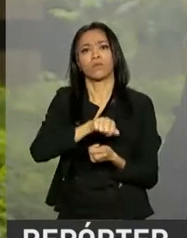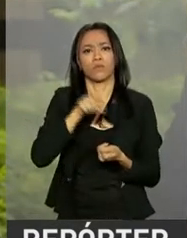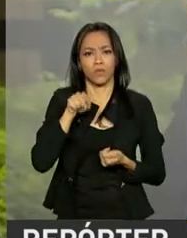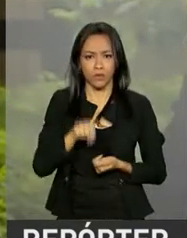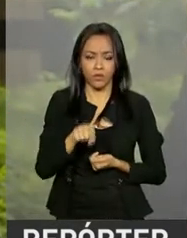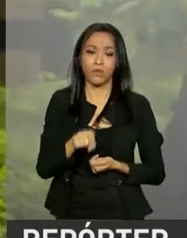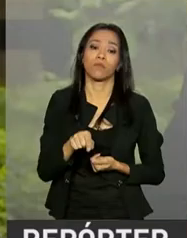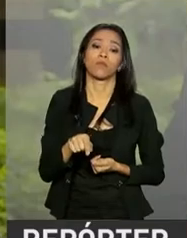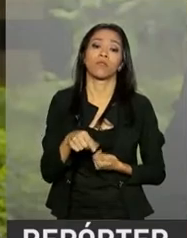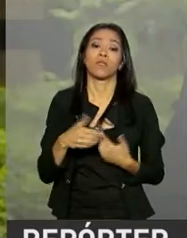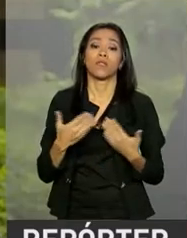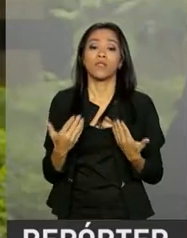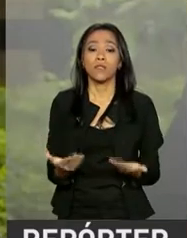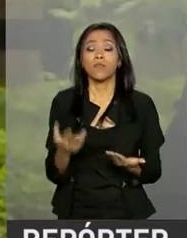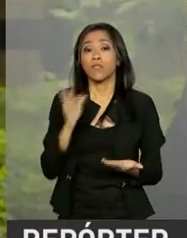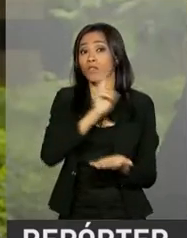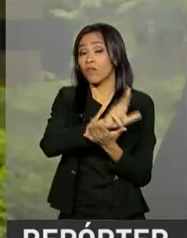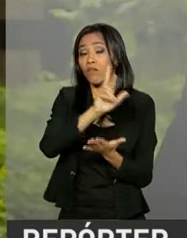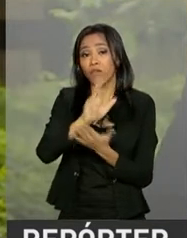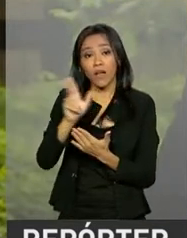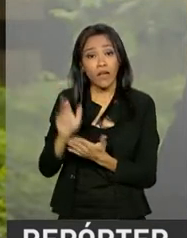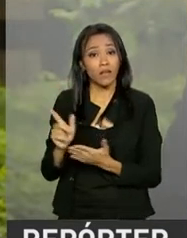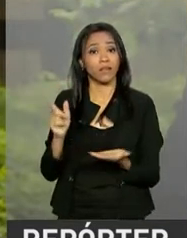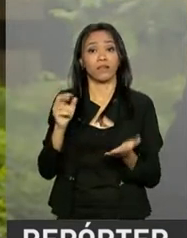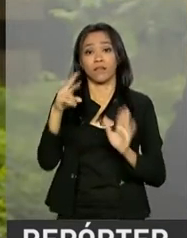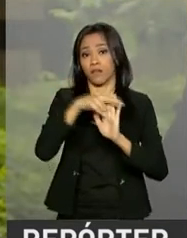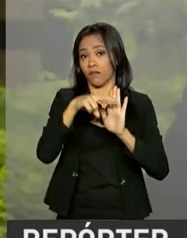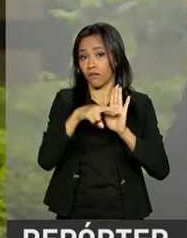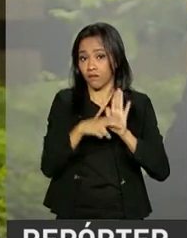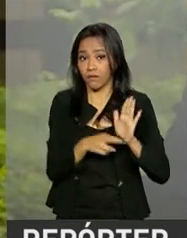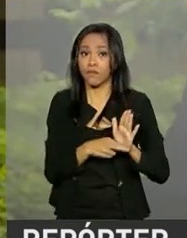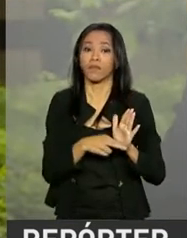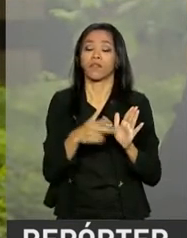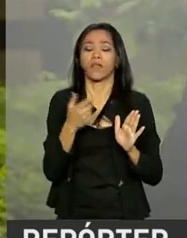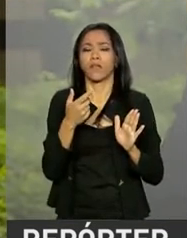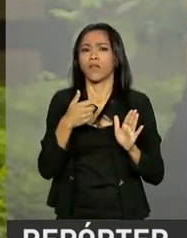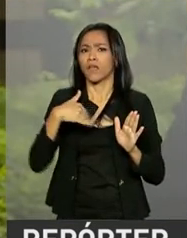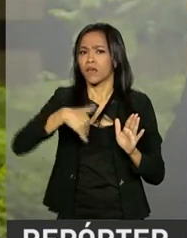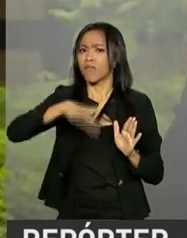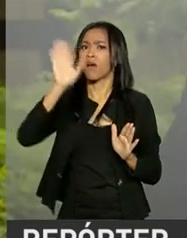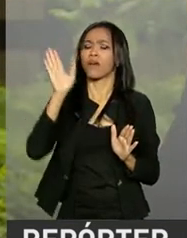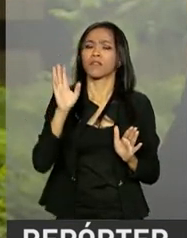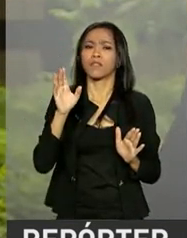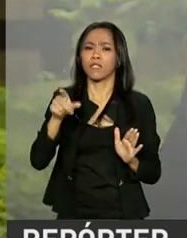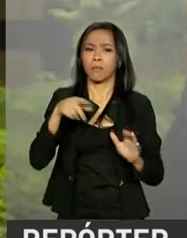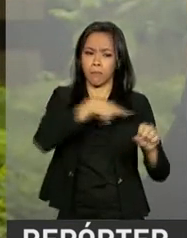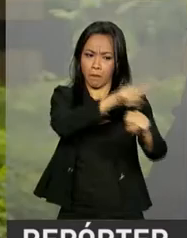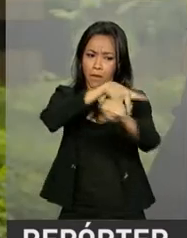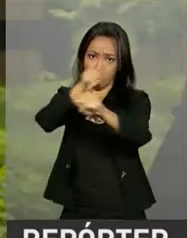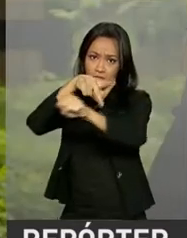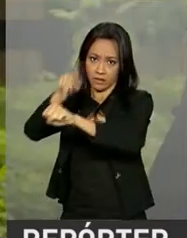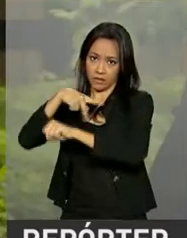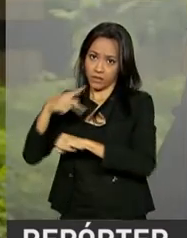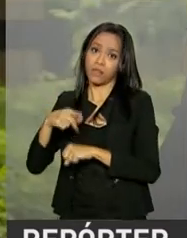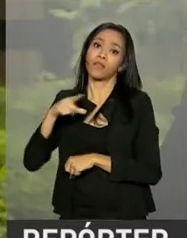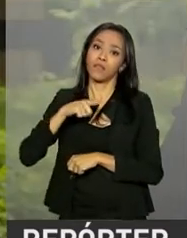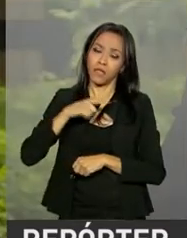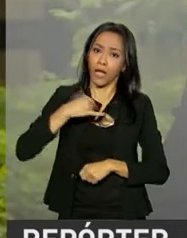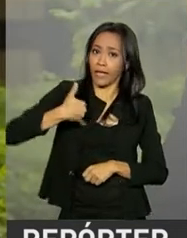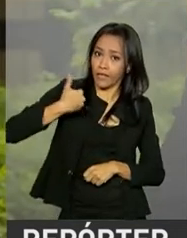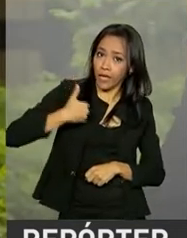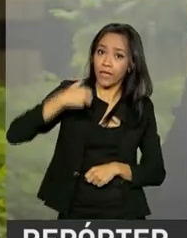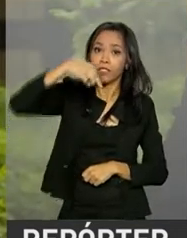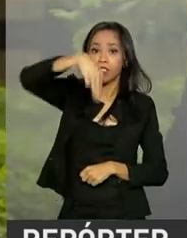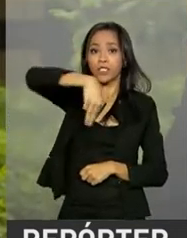todo. São várias medidas. A medida provavelmente mais comum é que países que já têm idade mínima